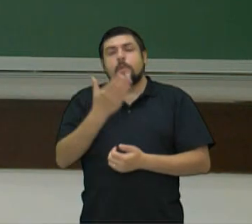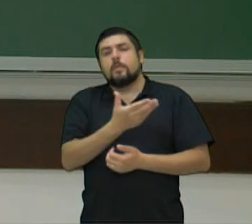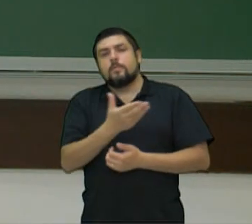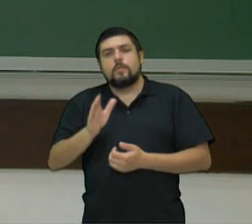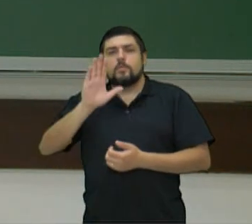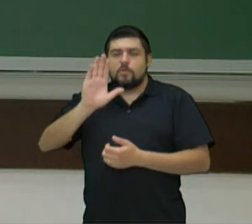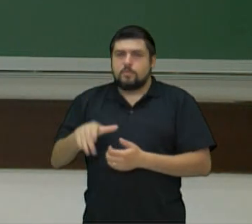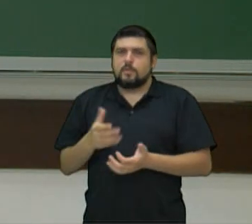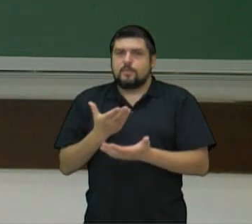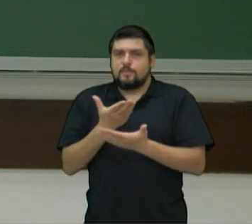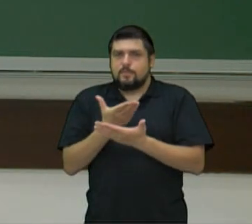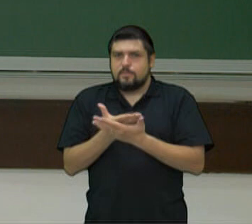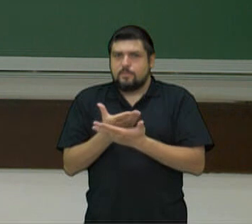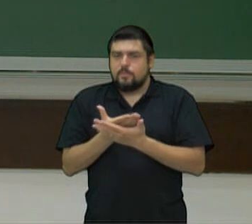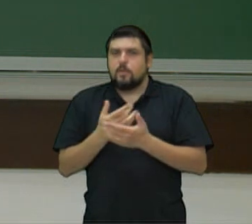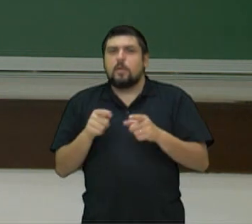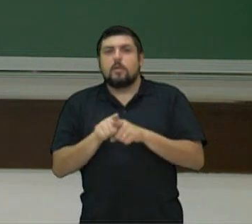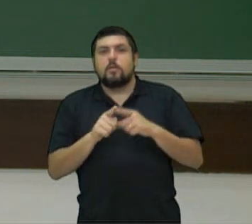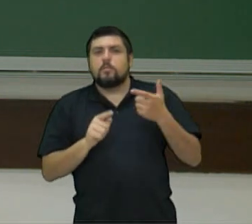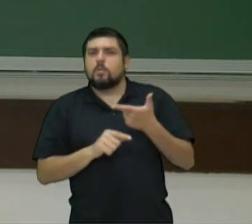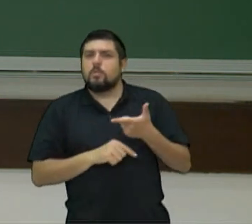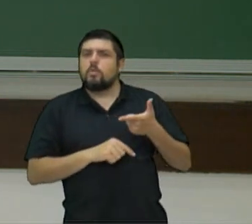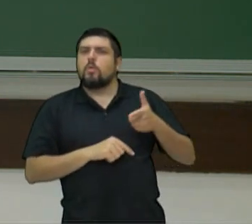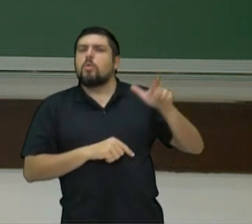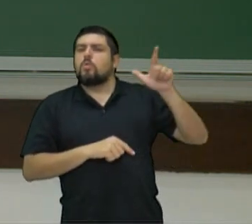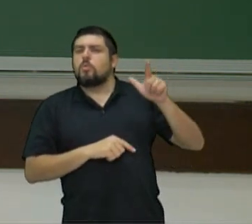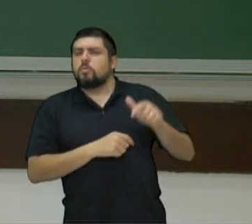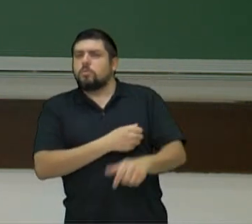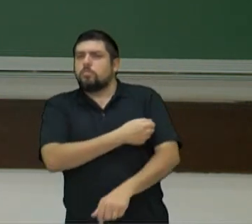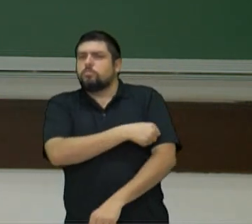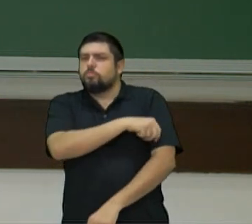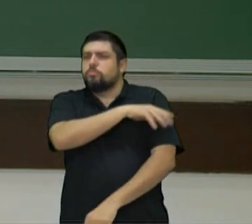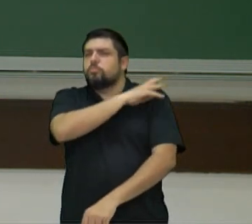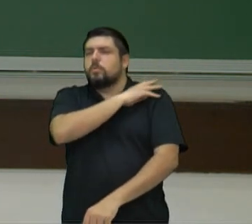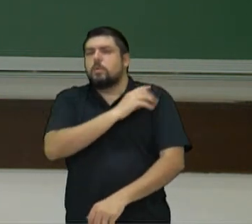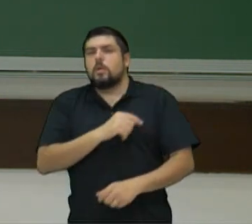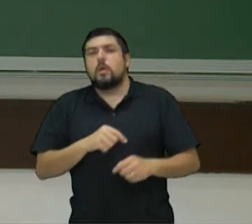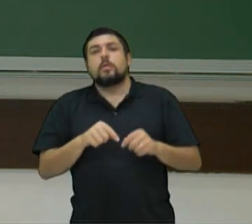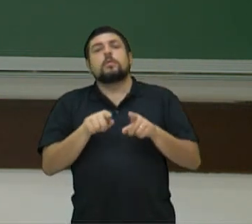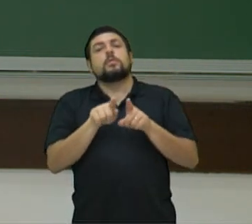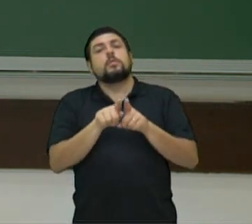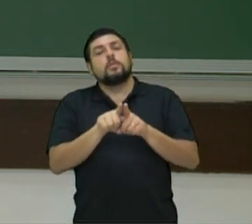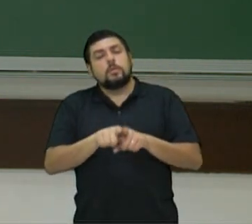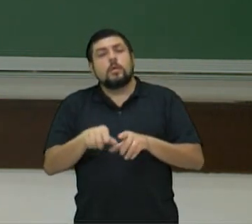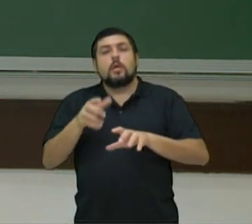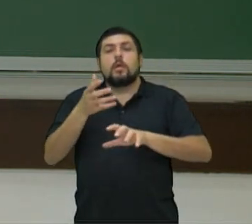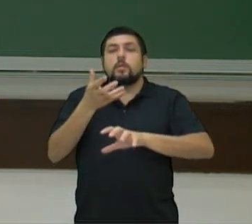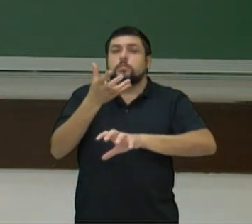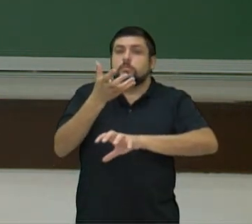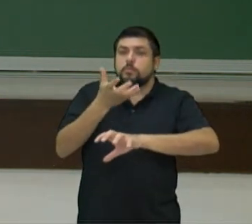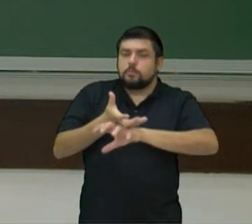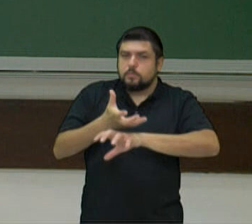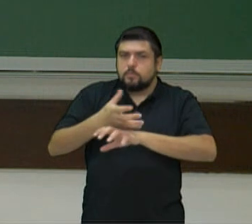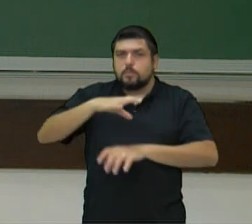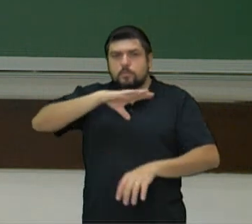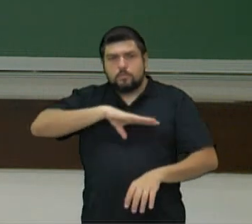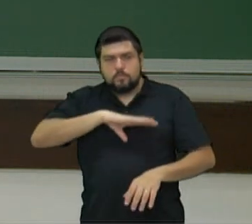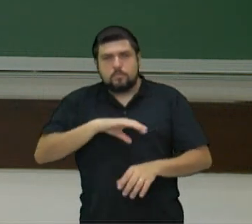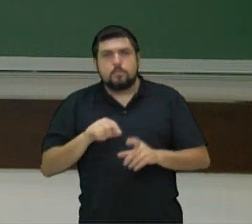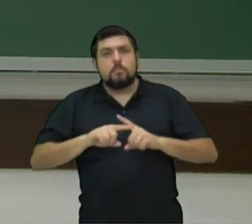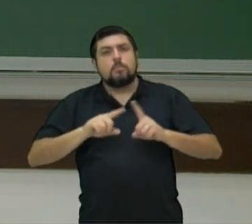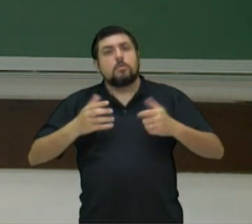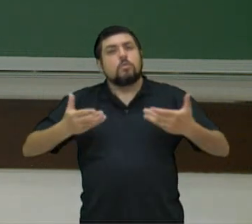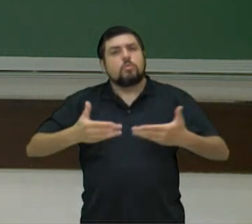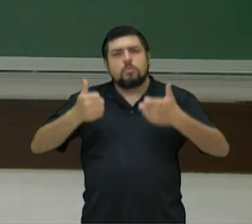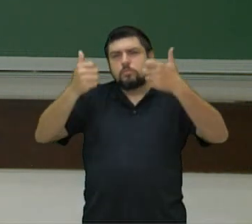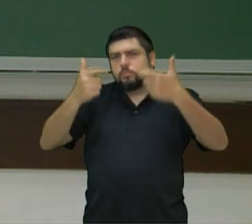texto descritivo em alguma outra série anterior ou até na disciplina de português. Mas hoje a gente vai falar um pouquinho sobre esse